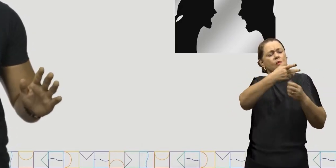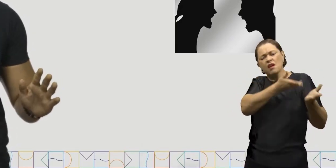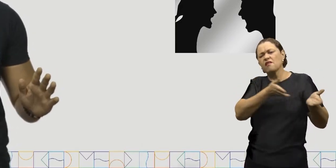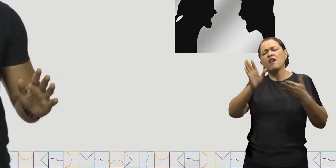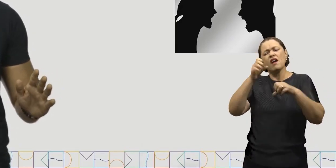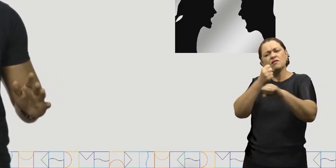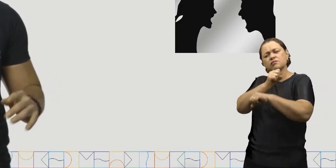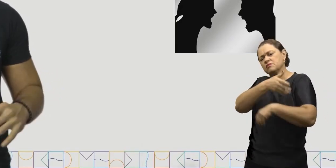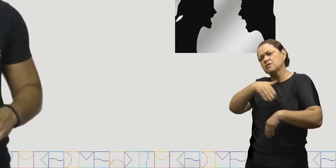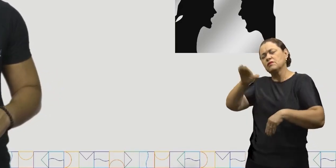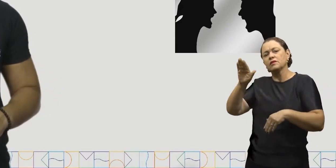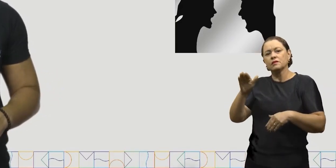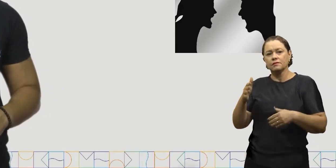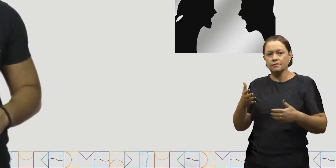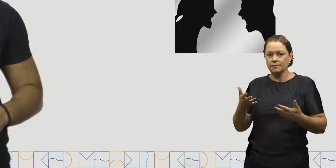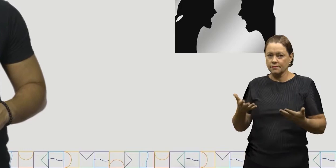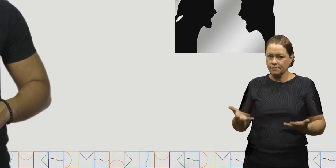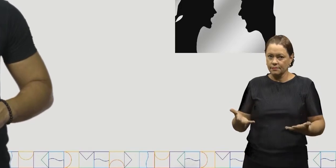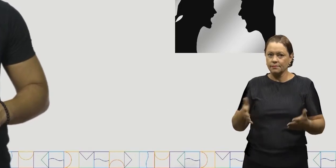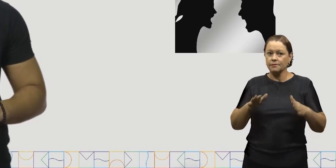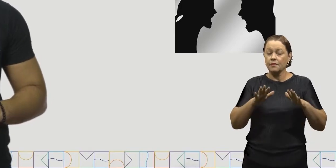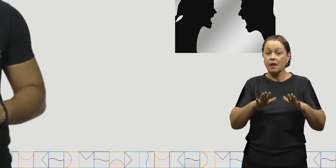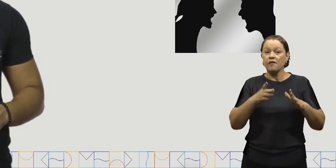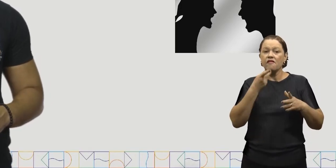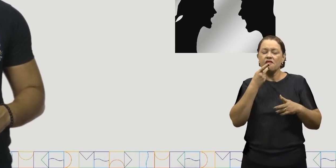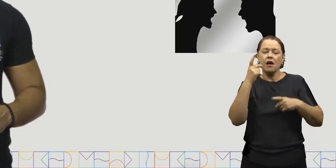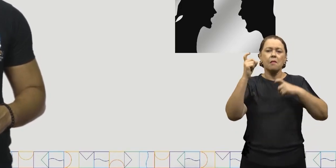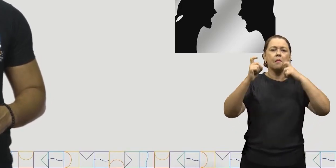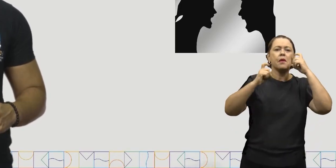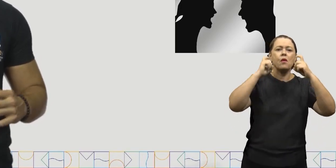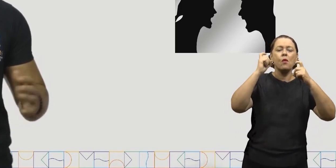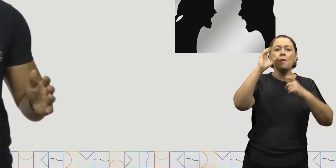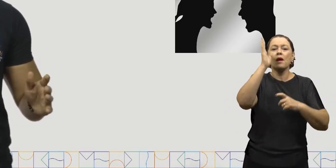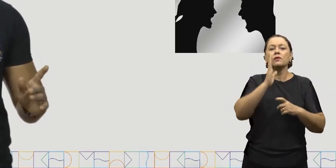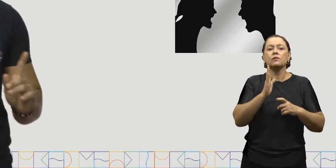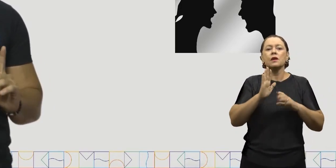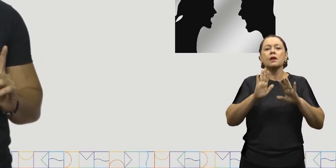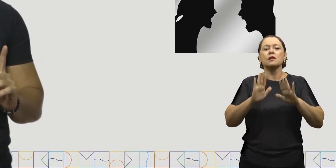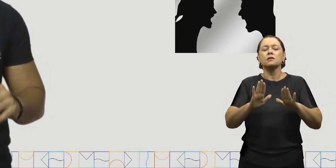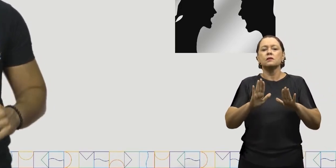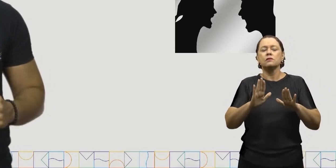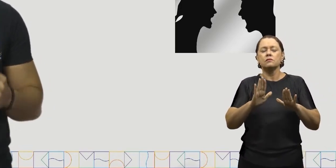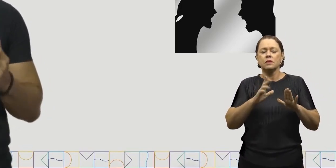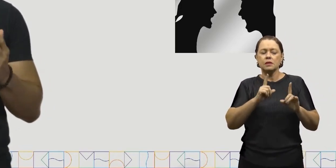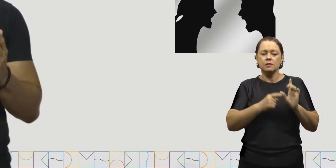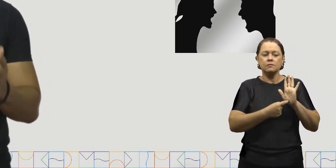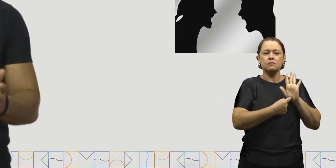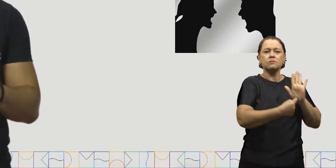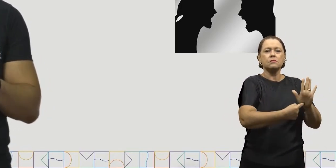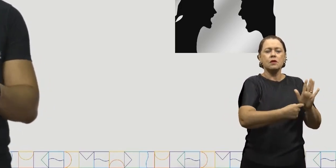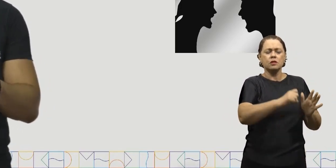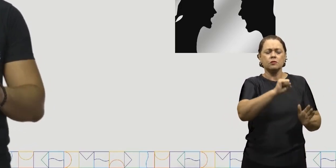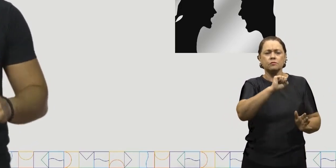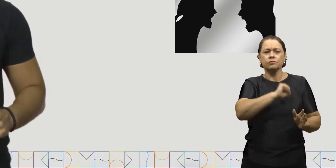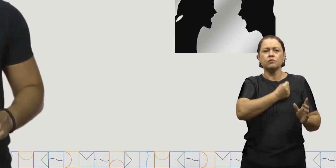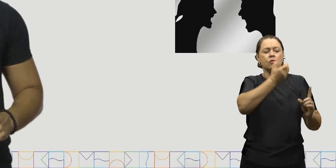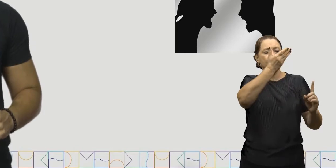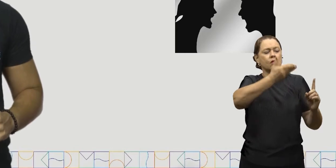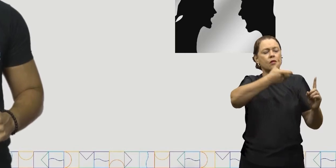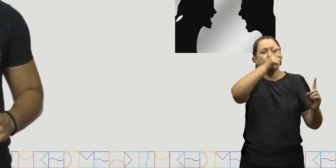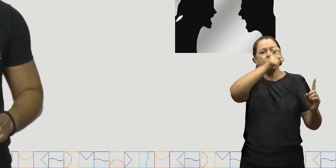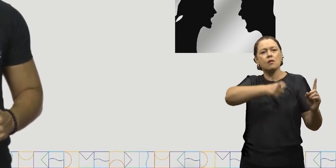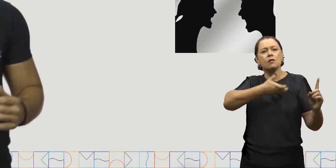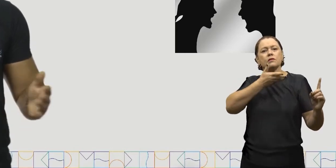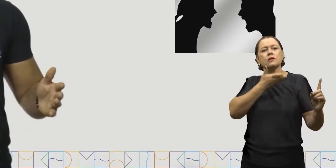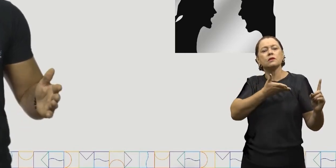virarem por lá. Dizem-se preocupados com o nosso país, mas acabam não disfarçando a xenofobia em relação a essas